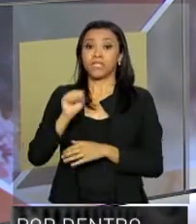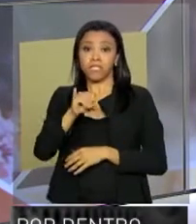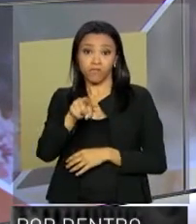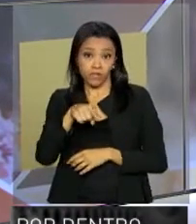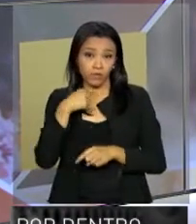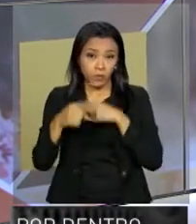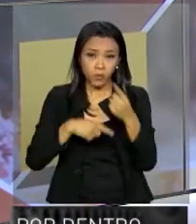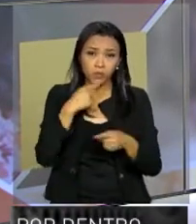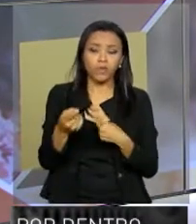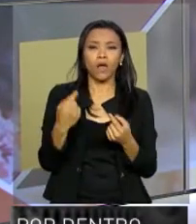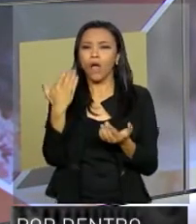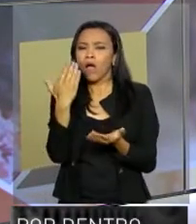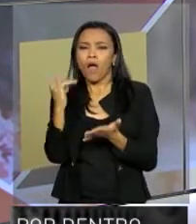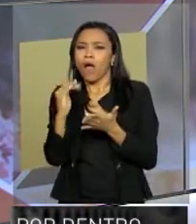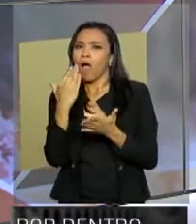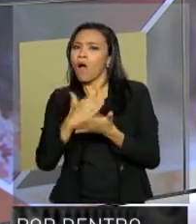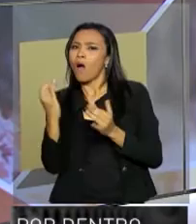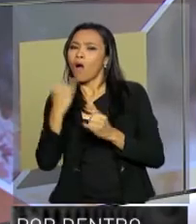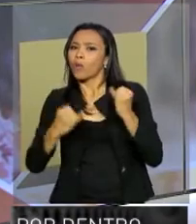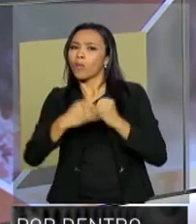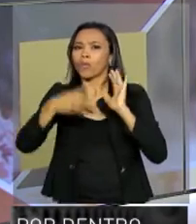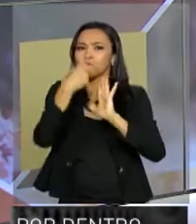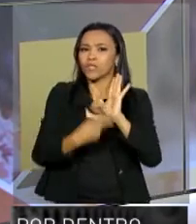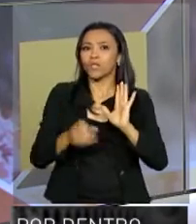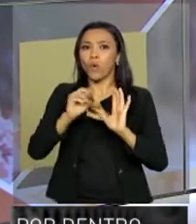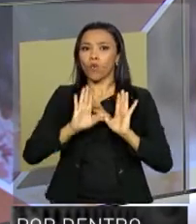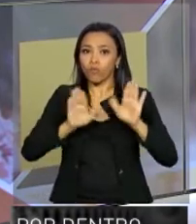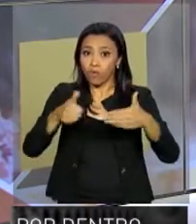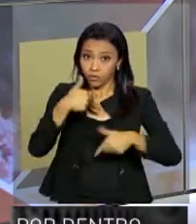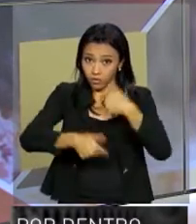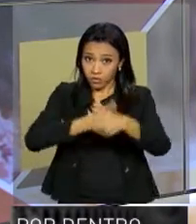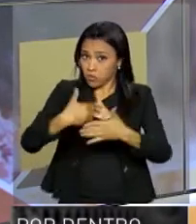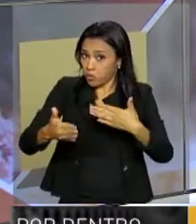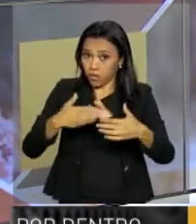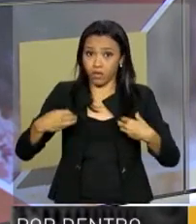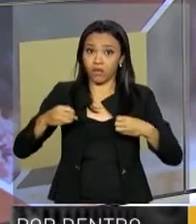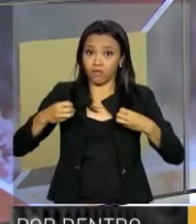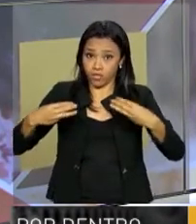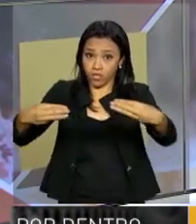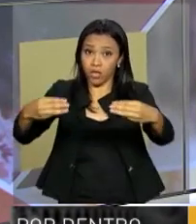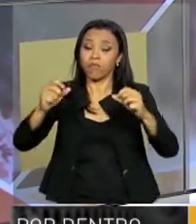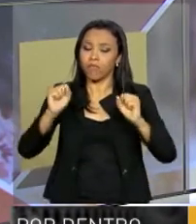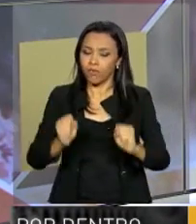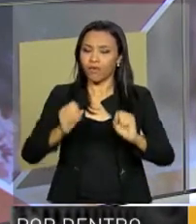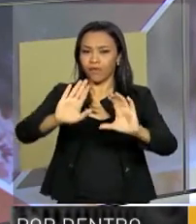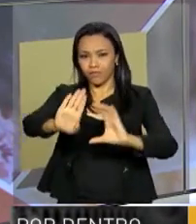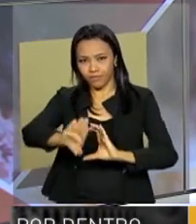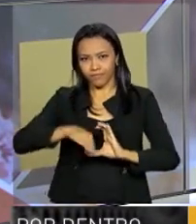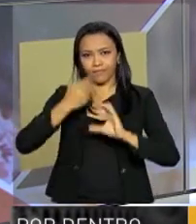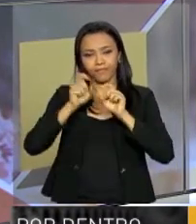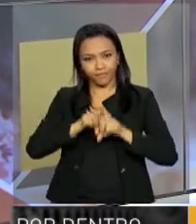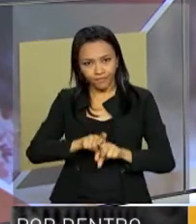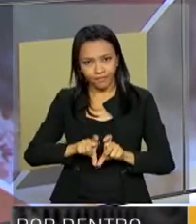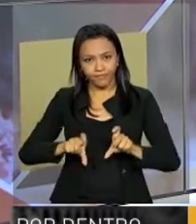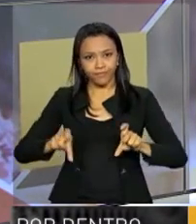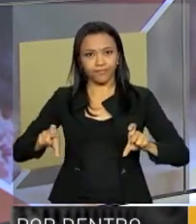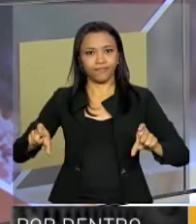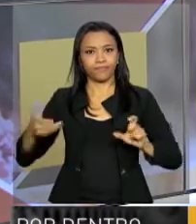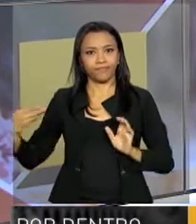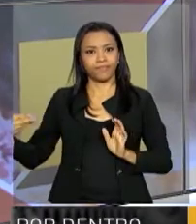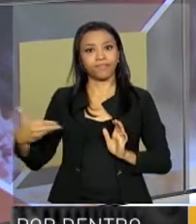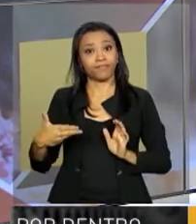tem dúvidas sobre algum projeto ou ação do governo, de qualquer ministério, escreva para